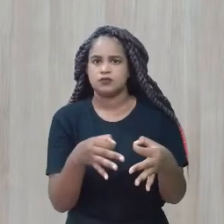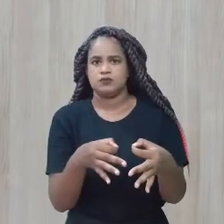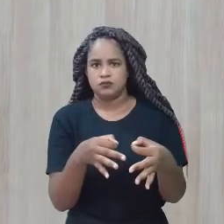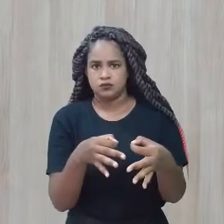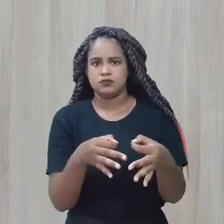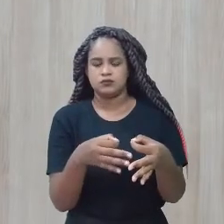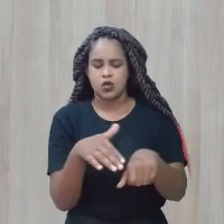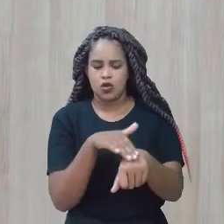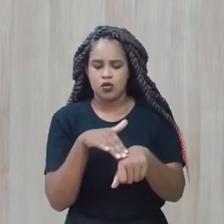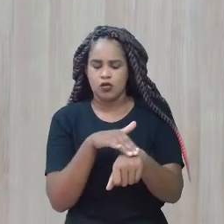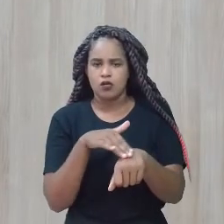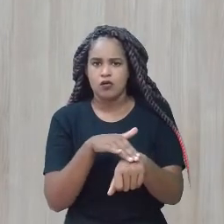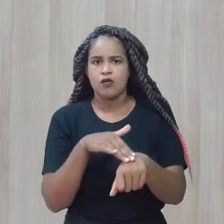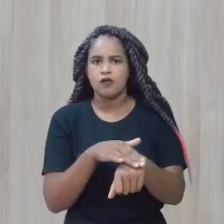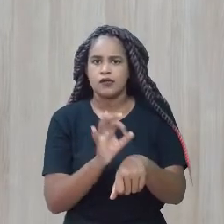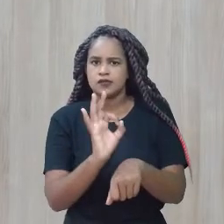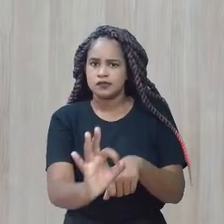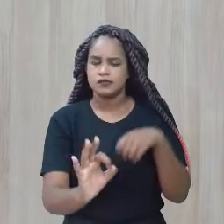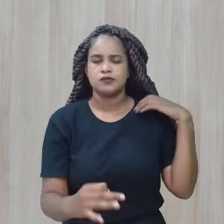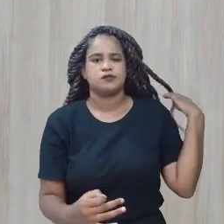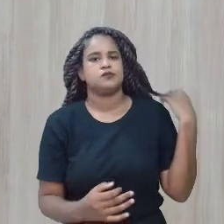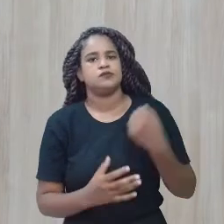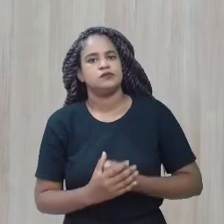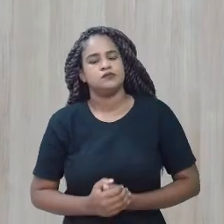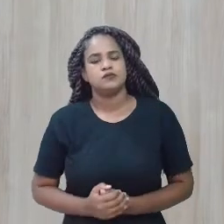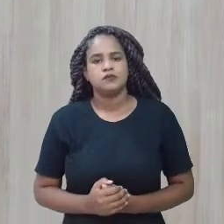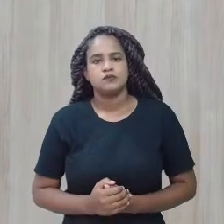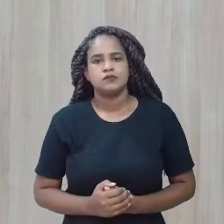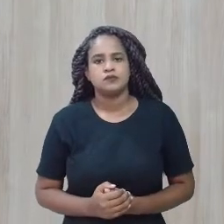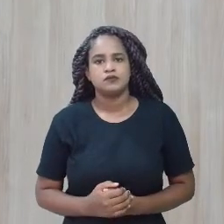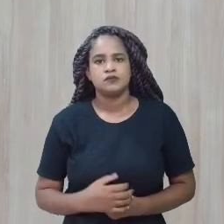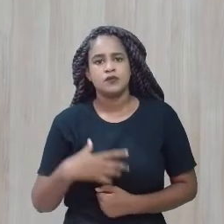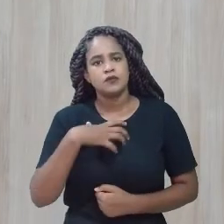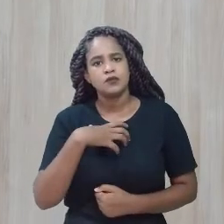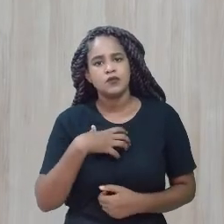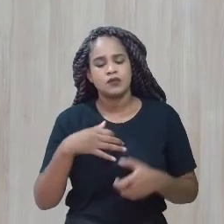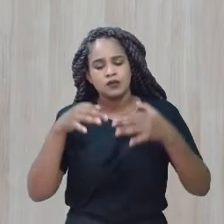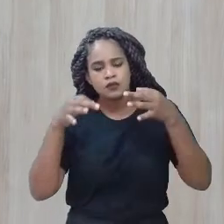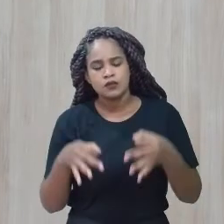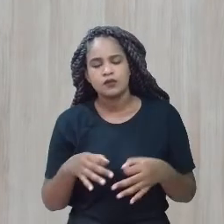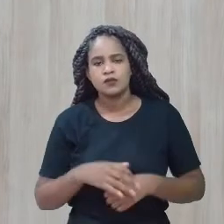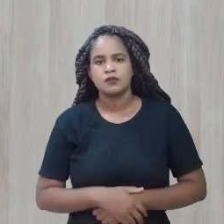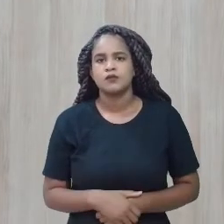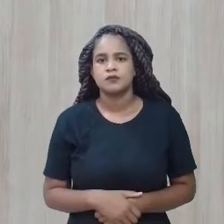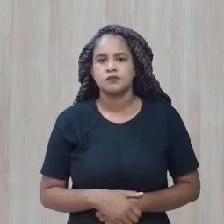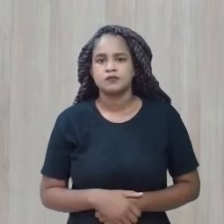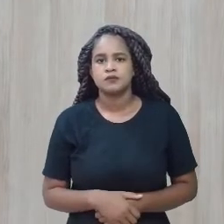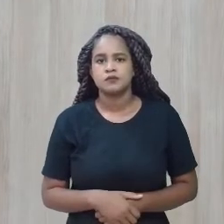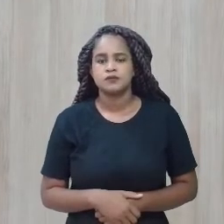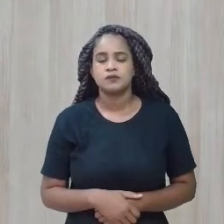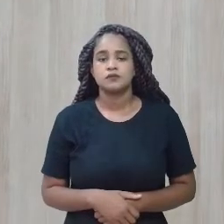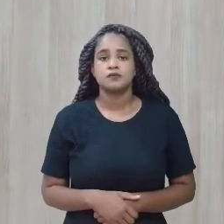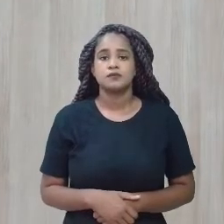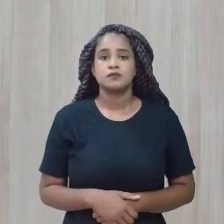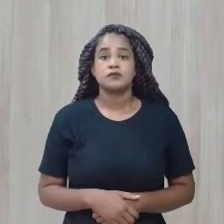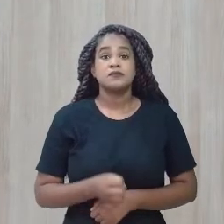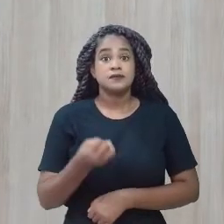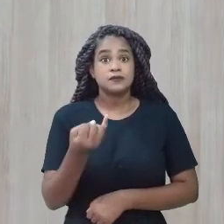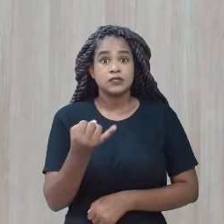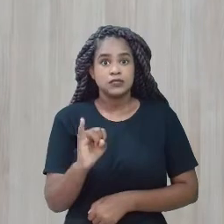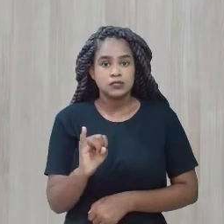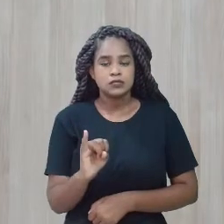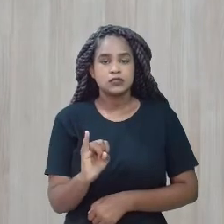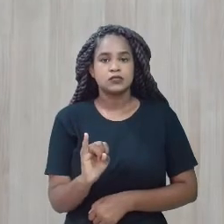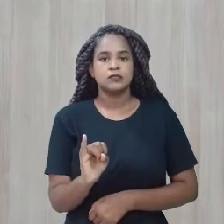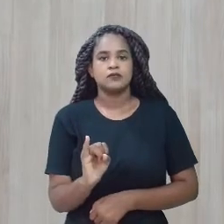Que é a conversa, esse gênero textual oral, de forma mais adequada possível, tá? E quando fugir, não